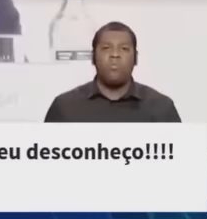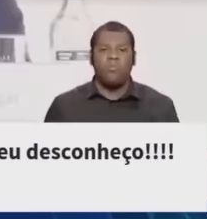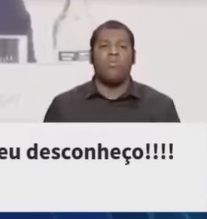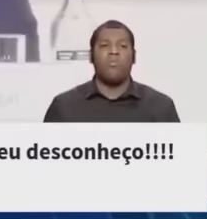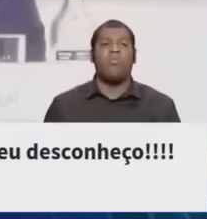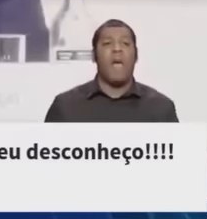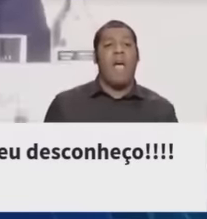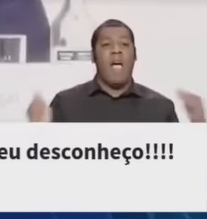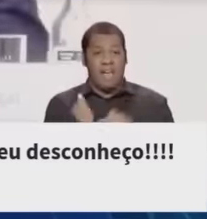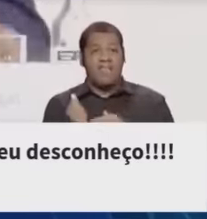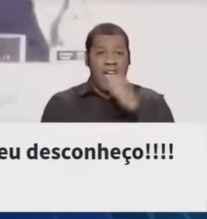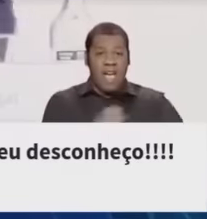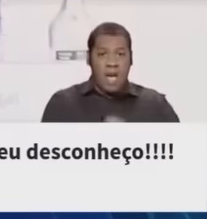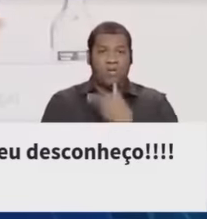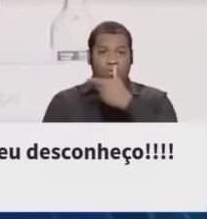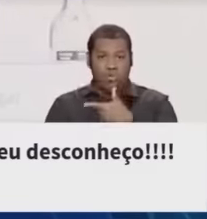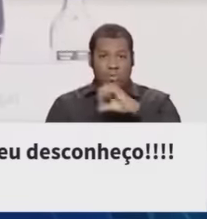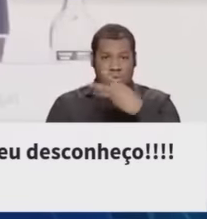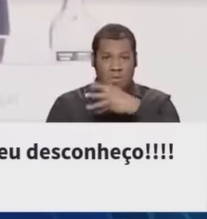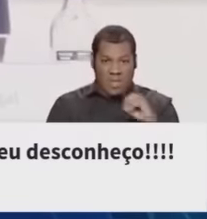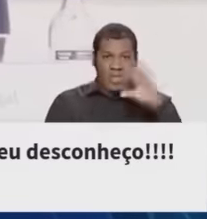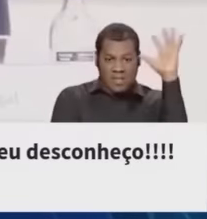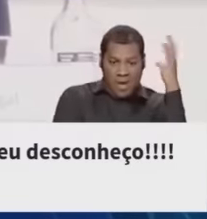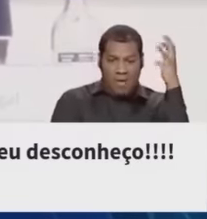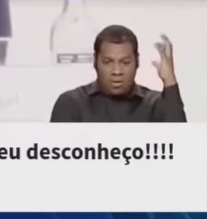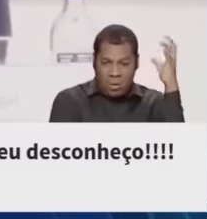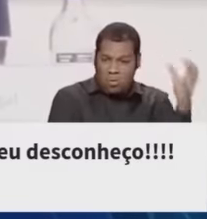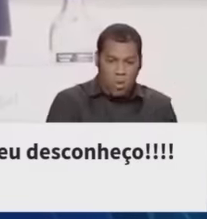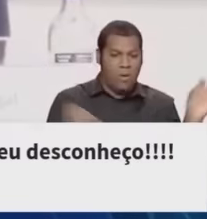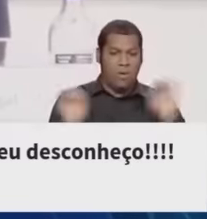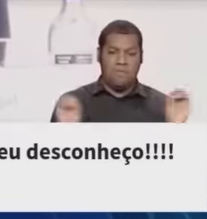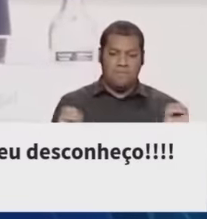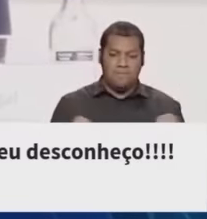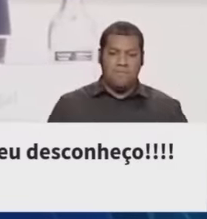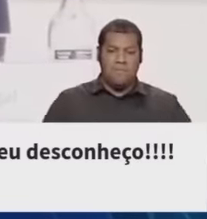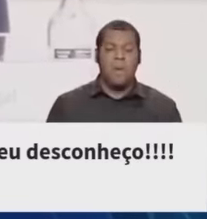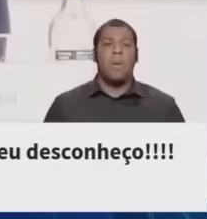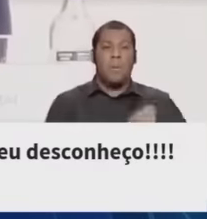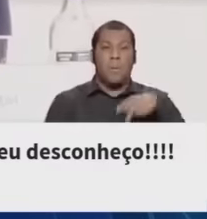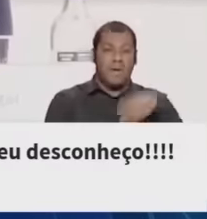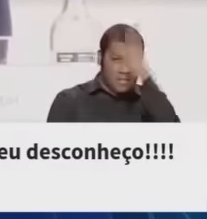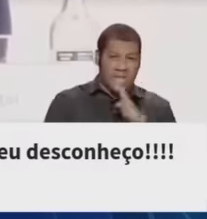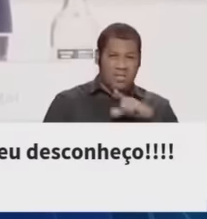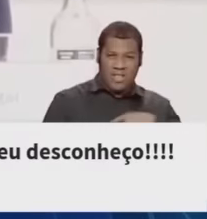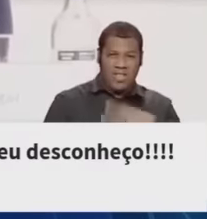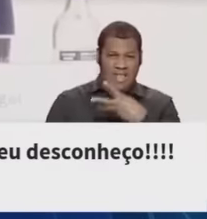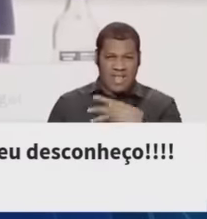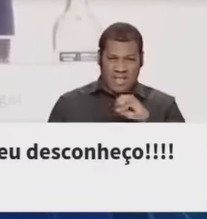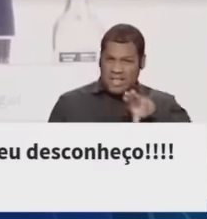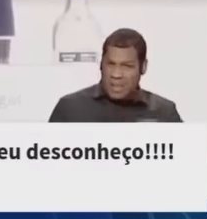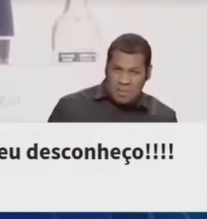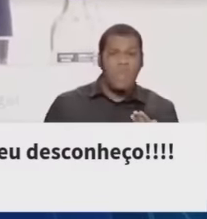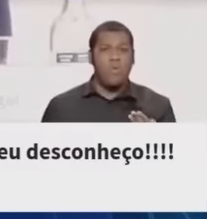até 2030 a gente acabar, sabe, com o desmatamento na Amazônia. O Brasil tem 30 milhões de hectares de terras